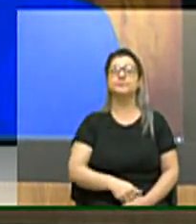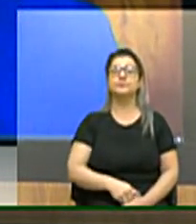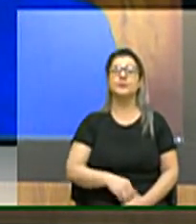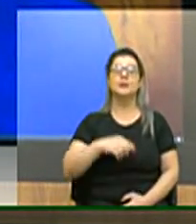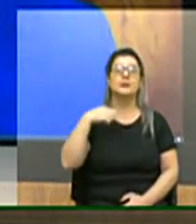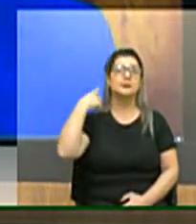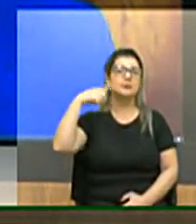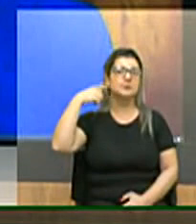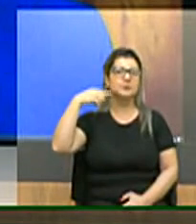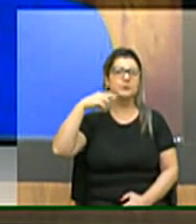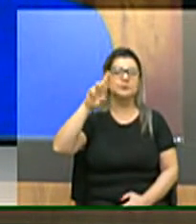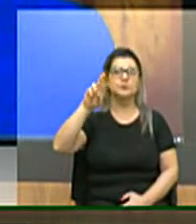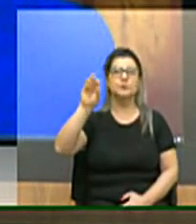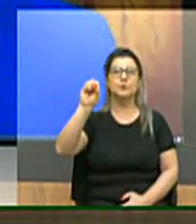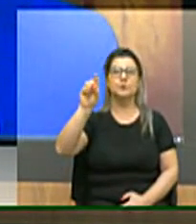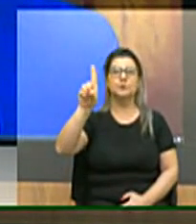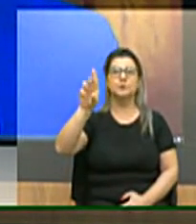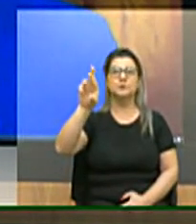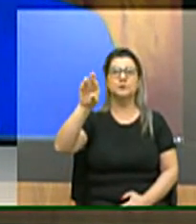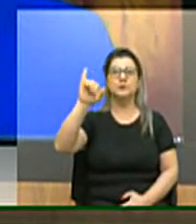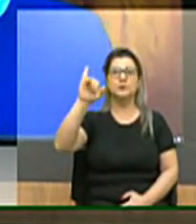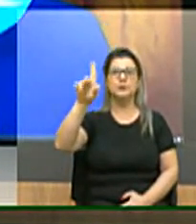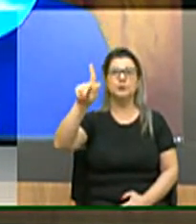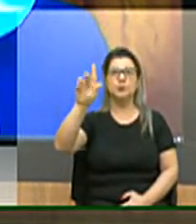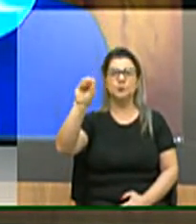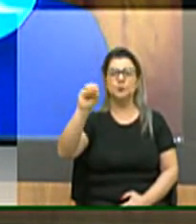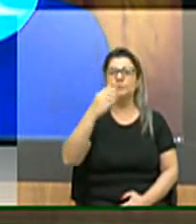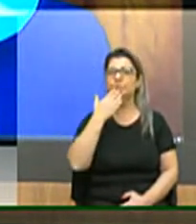Deputado Rodrigo Maroni. Favorável.